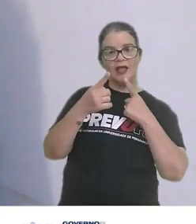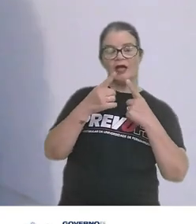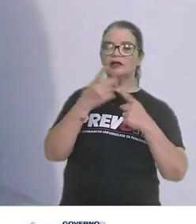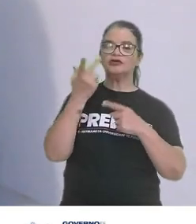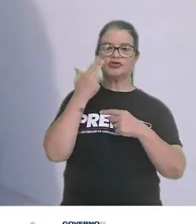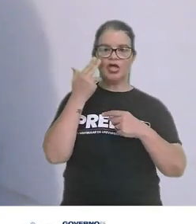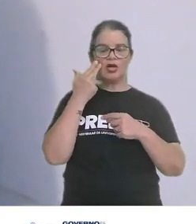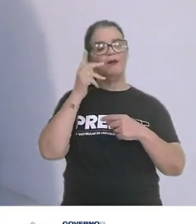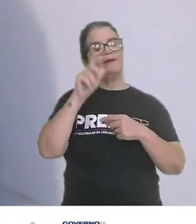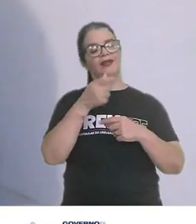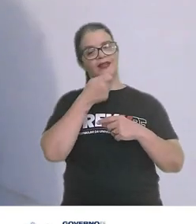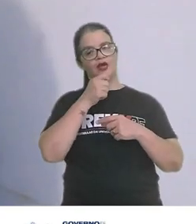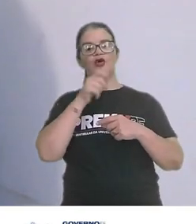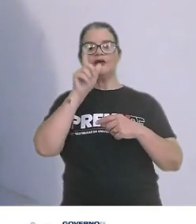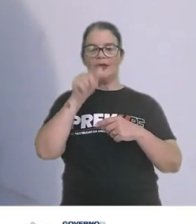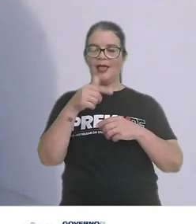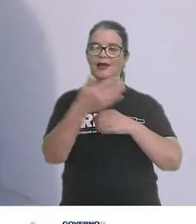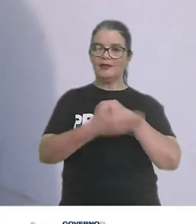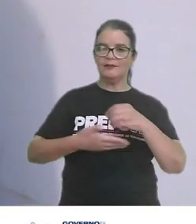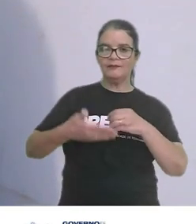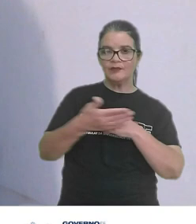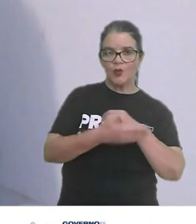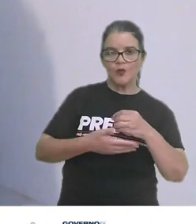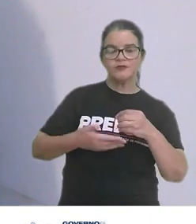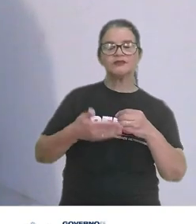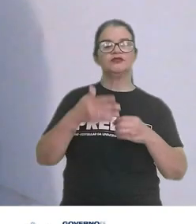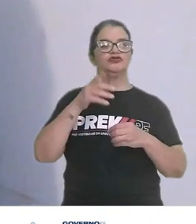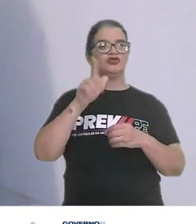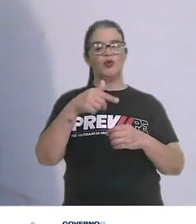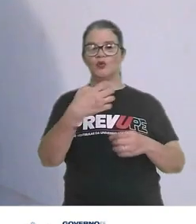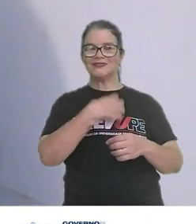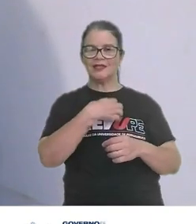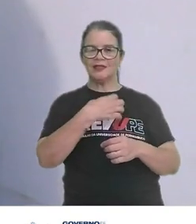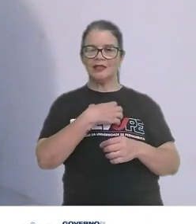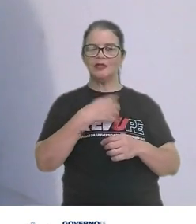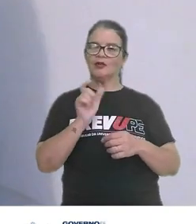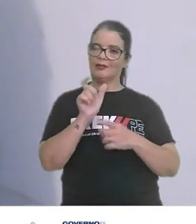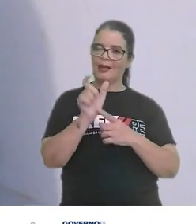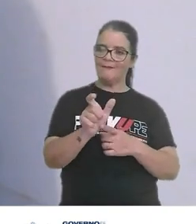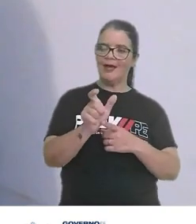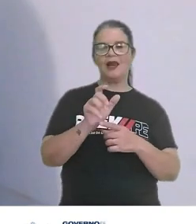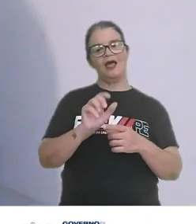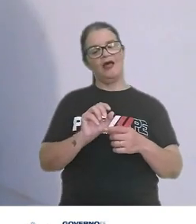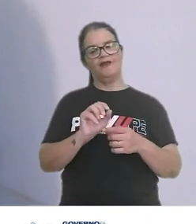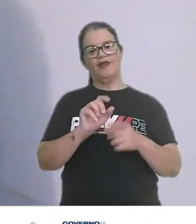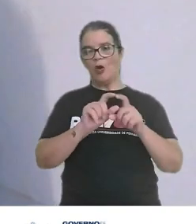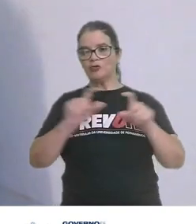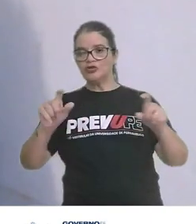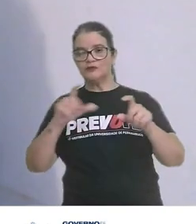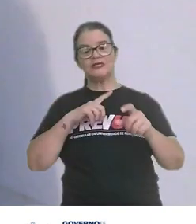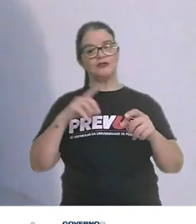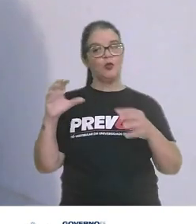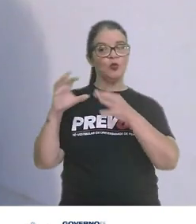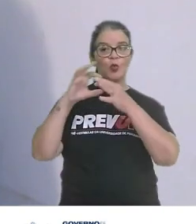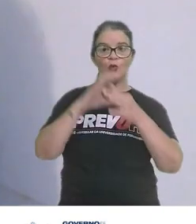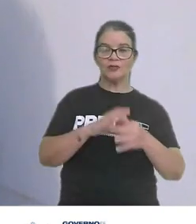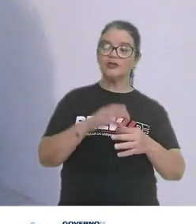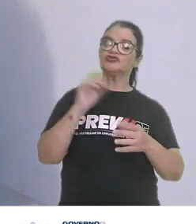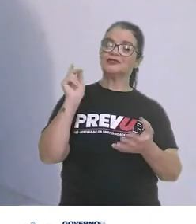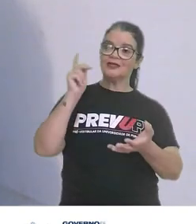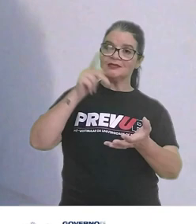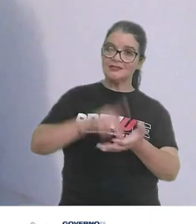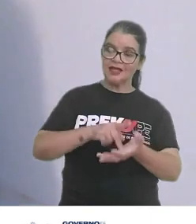crítica. Geralmente, a ironia consiste em o sentido da palavra ou da expressão no contexto